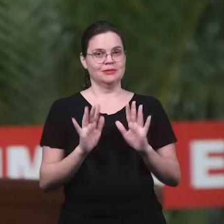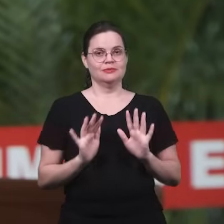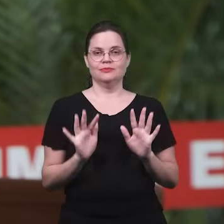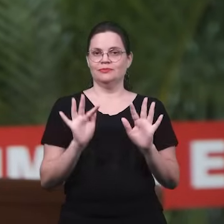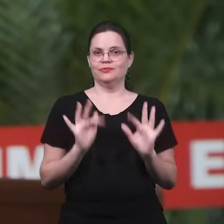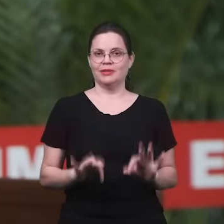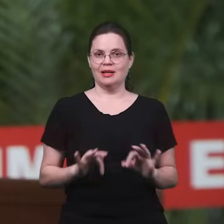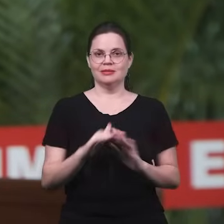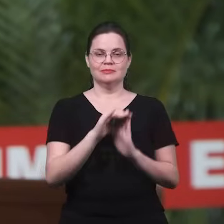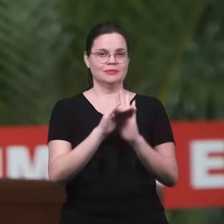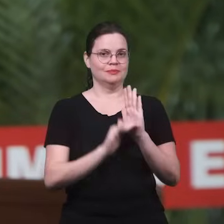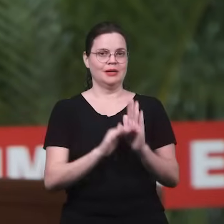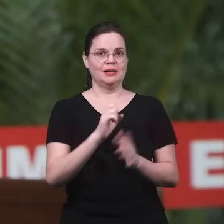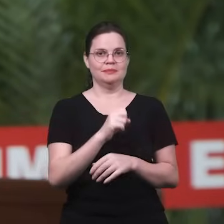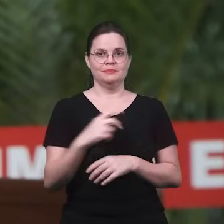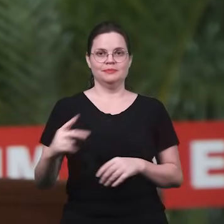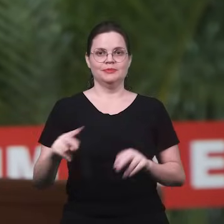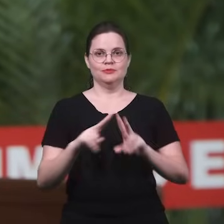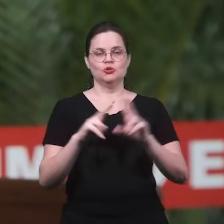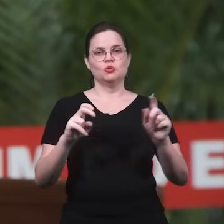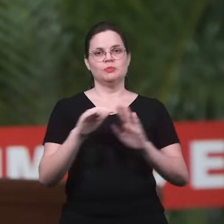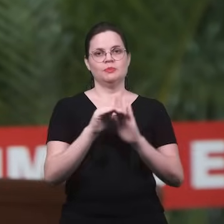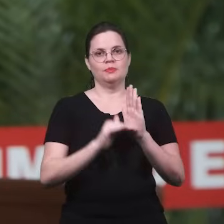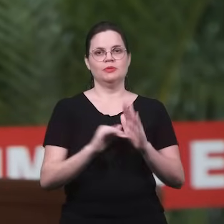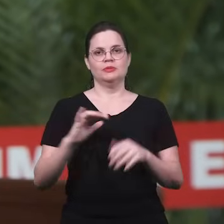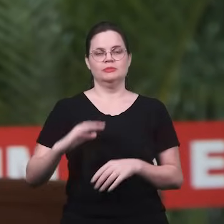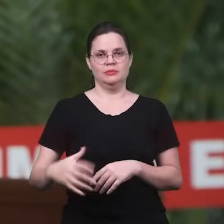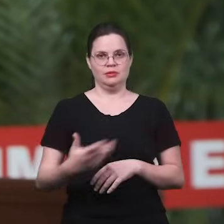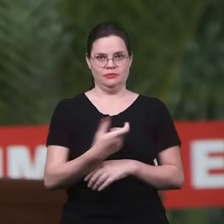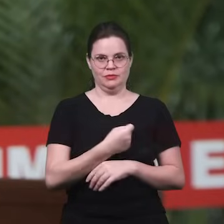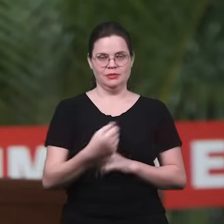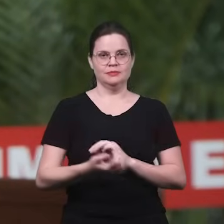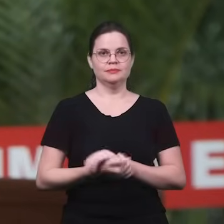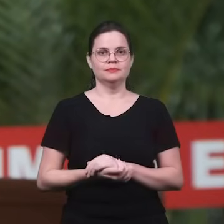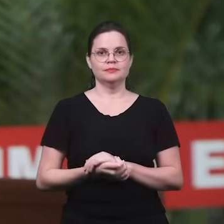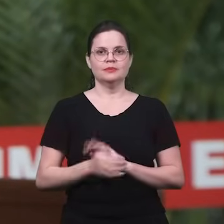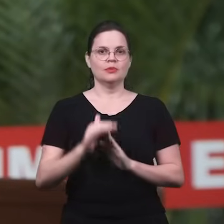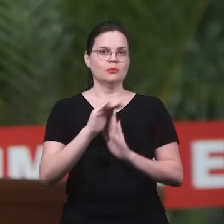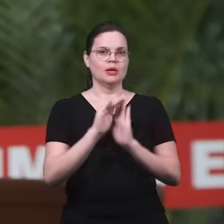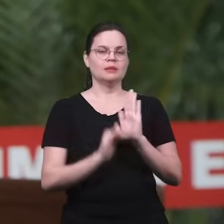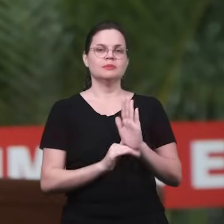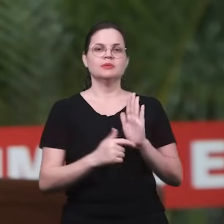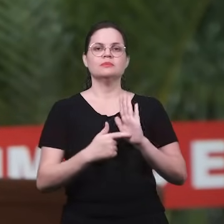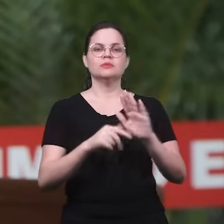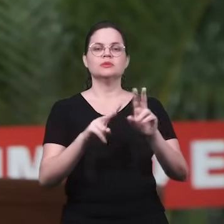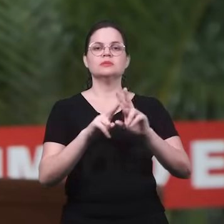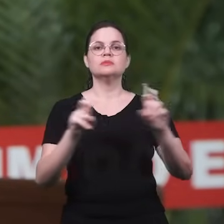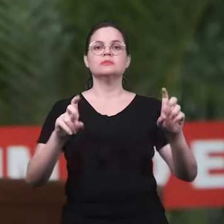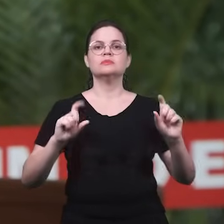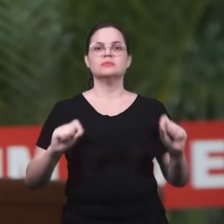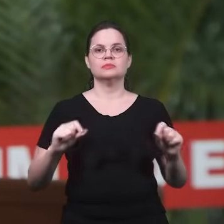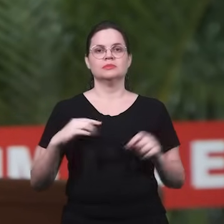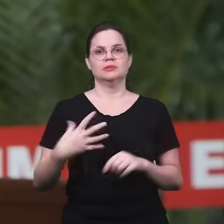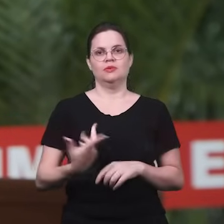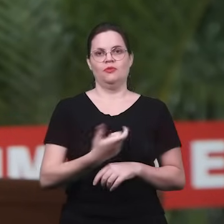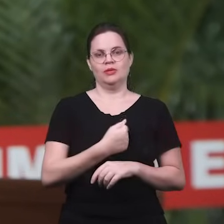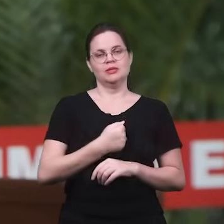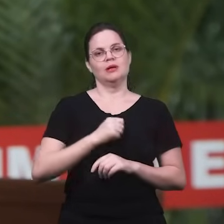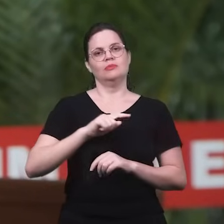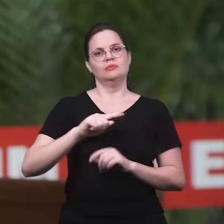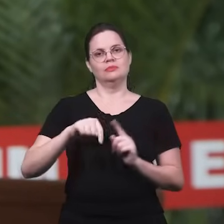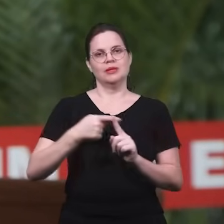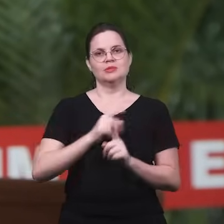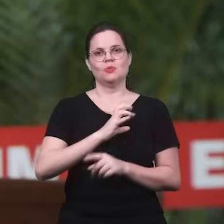encerramos mais um episódio do programa Salvação. Este episódio, o tema Salvação e o amor de